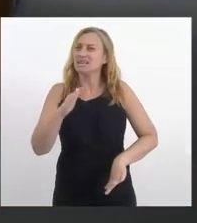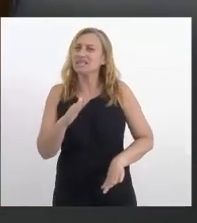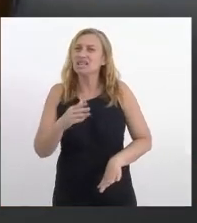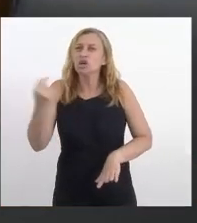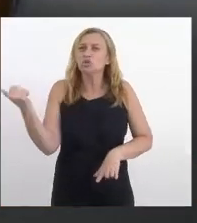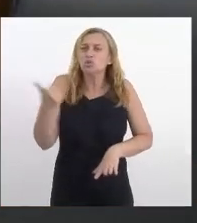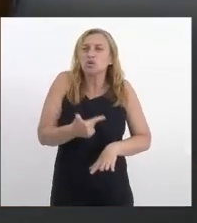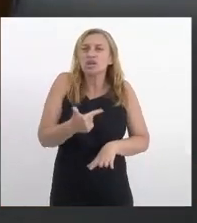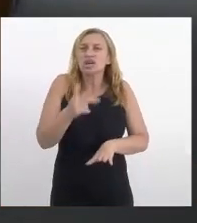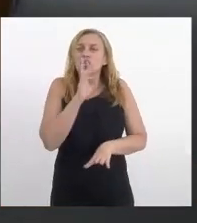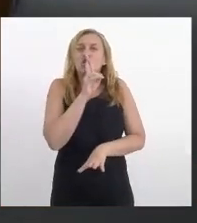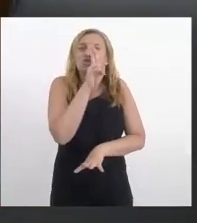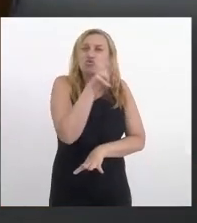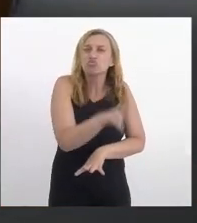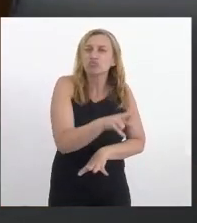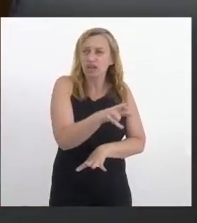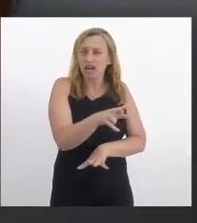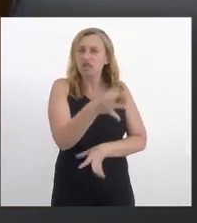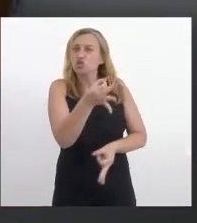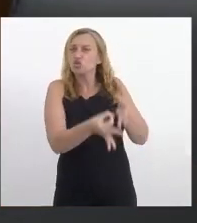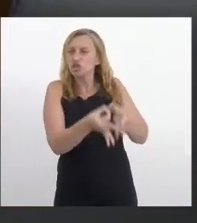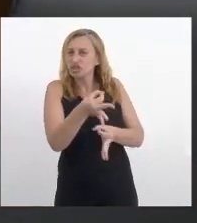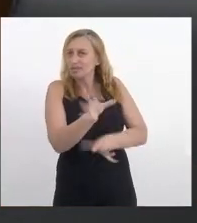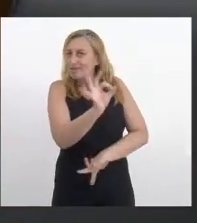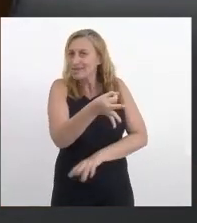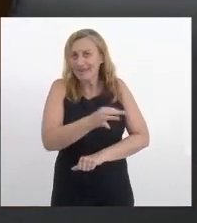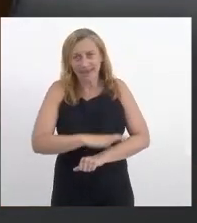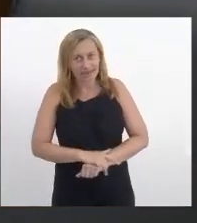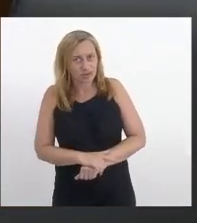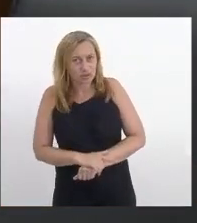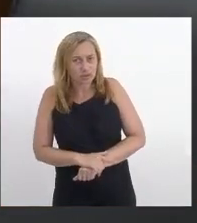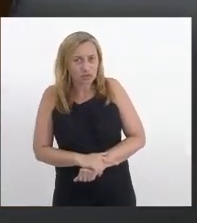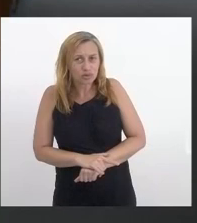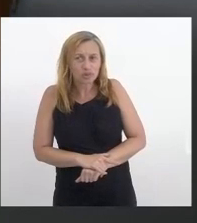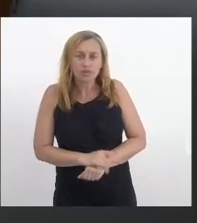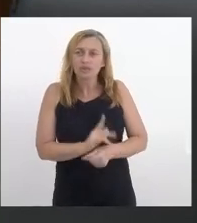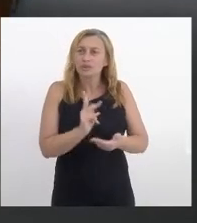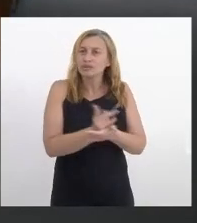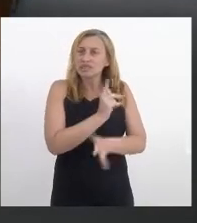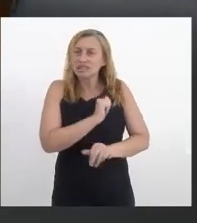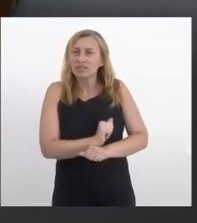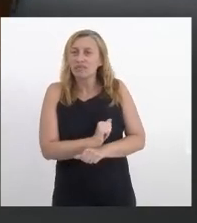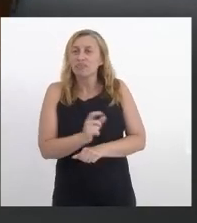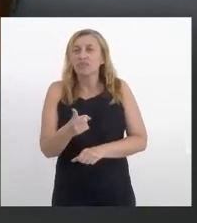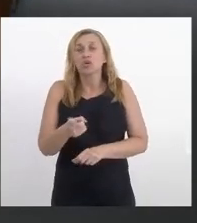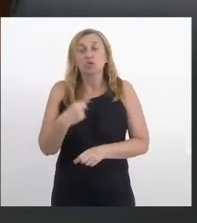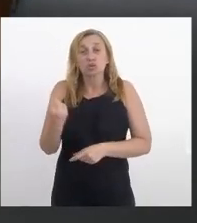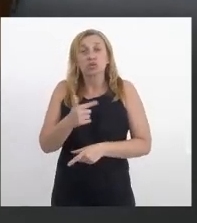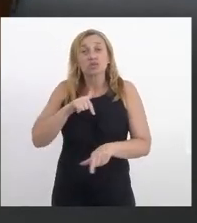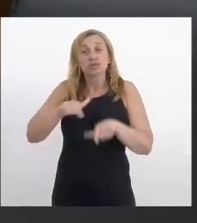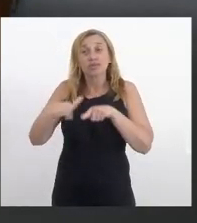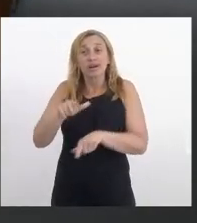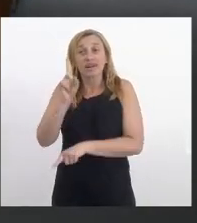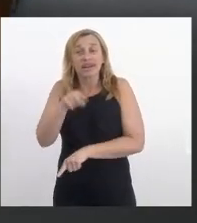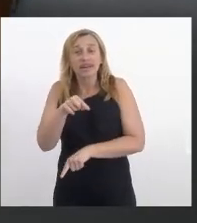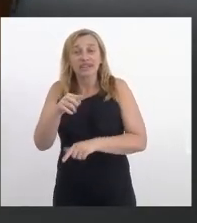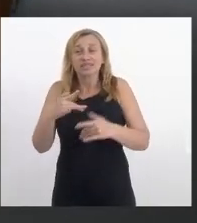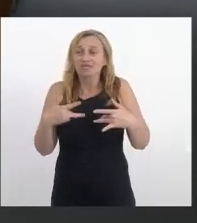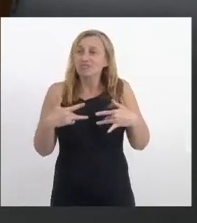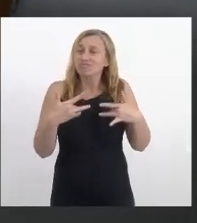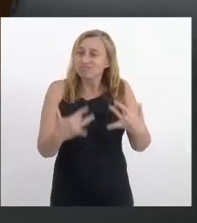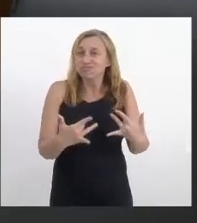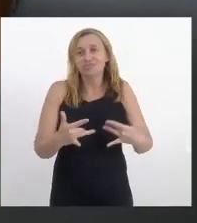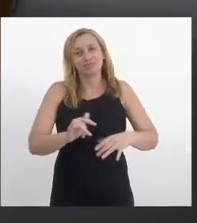que dar um resultado juridicamente correto àquele incidente. Aquela nossa função era uma função de